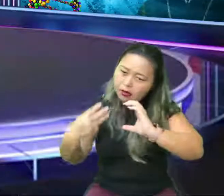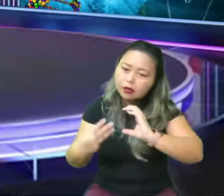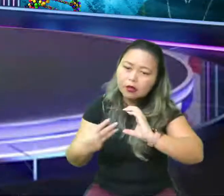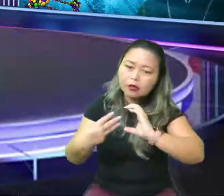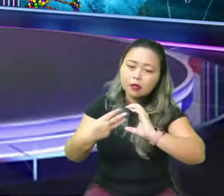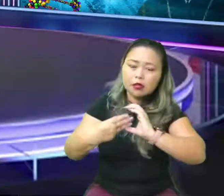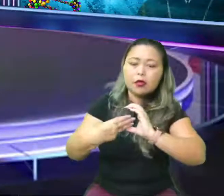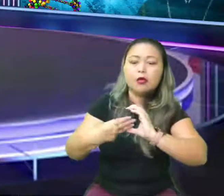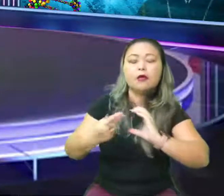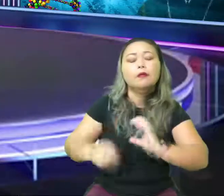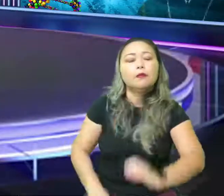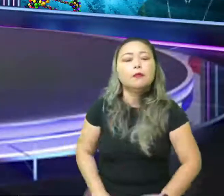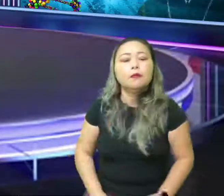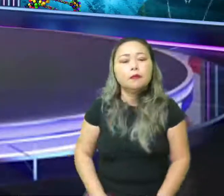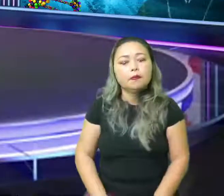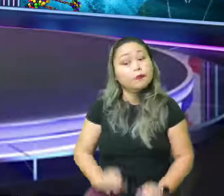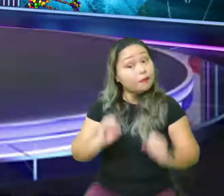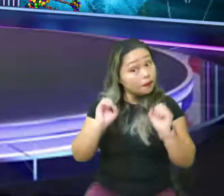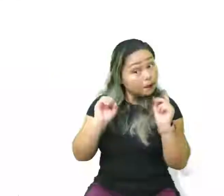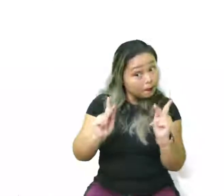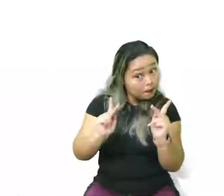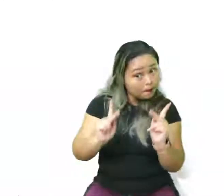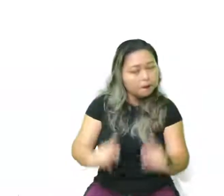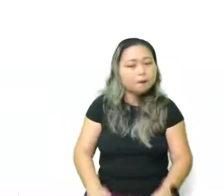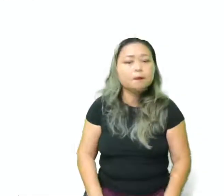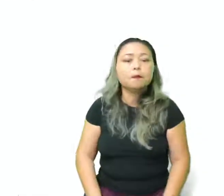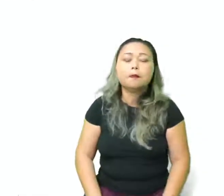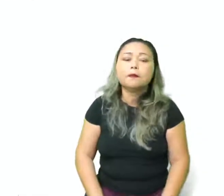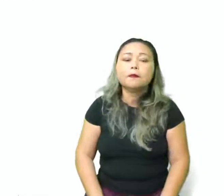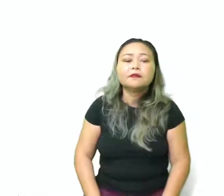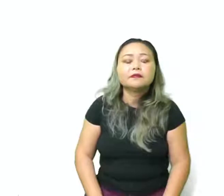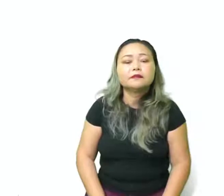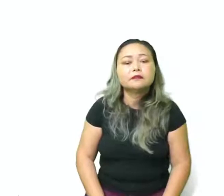nossa unidade celular. Ok?